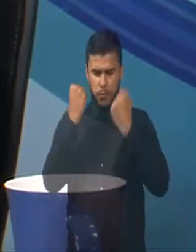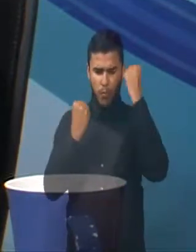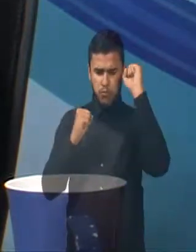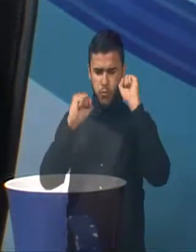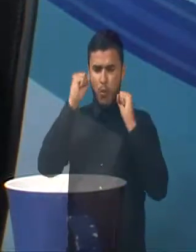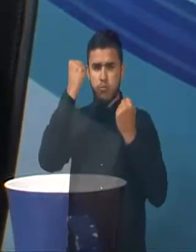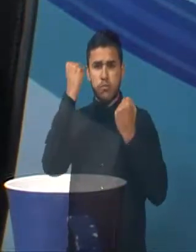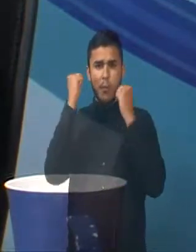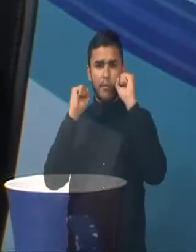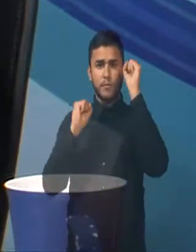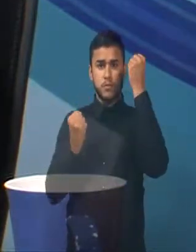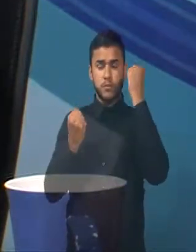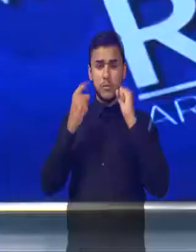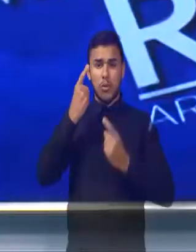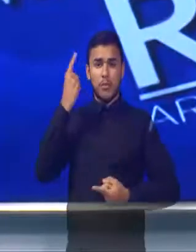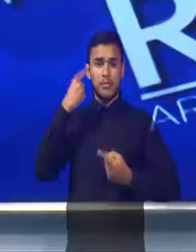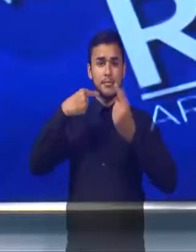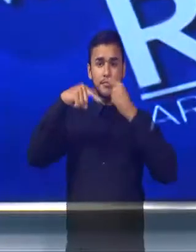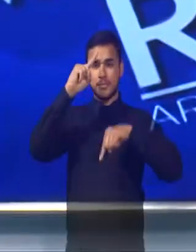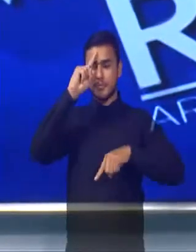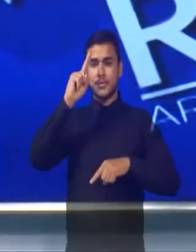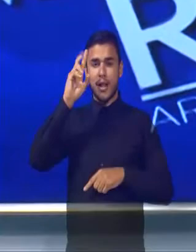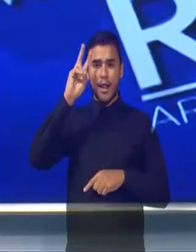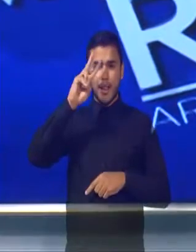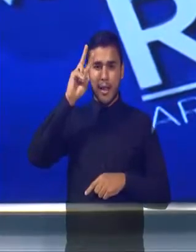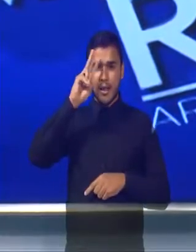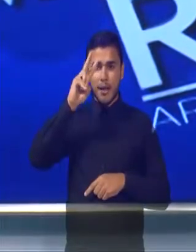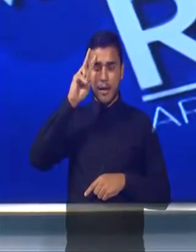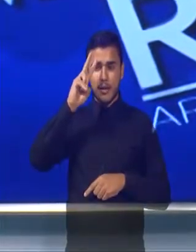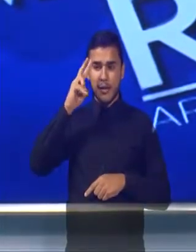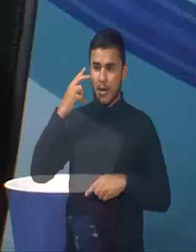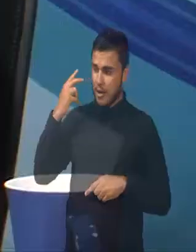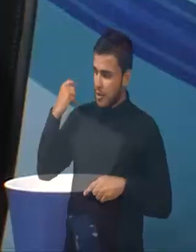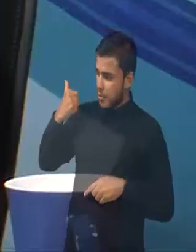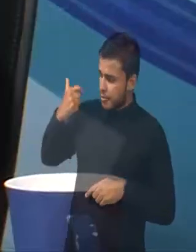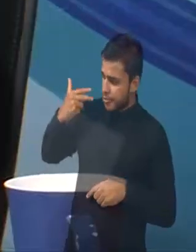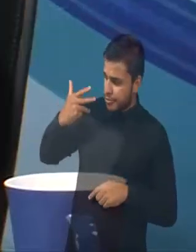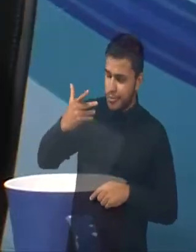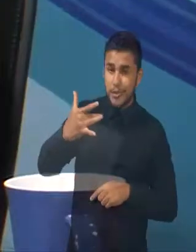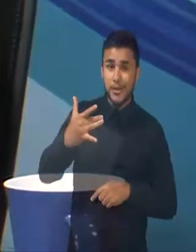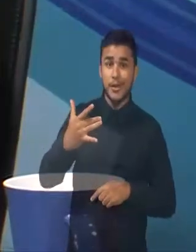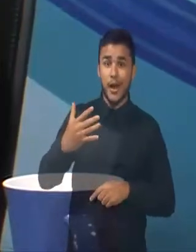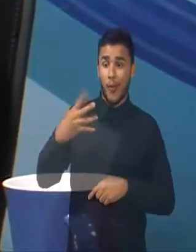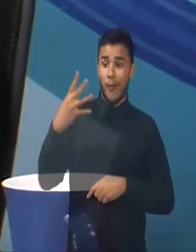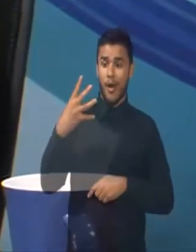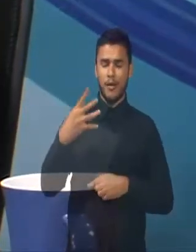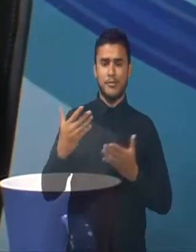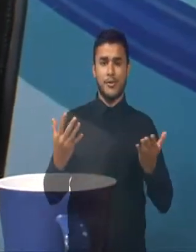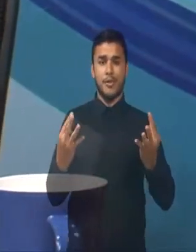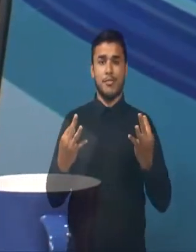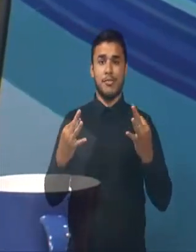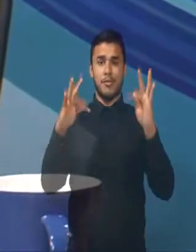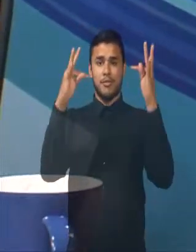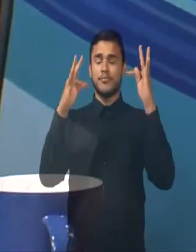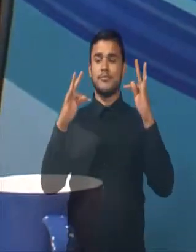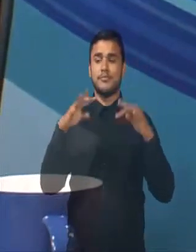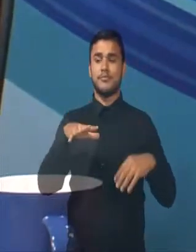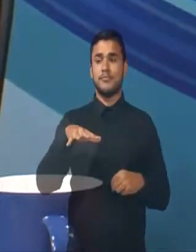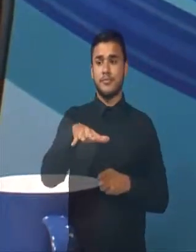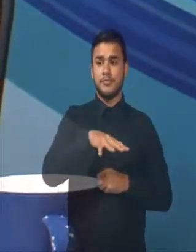primeira revolução industrial, imagina a quarta revolução. Agora nós temos uma revolução no campo